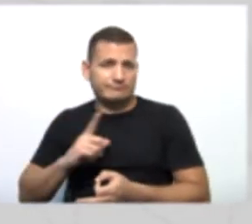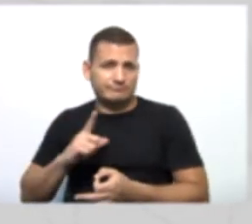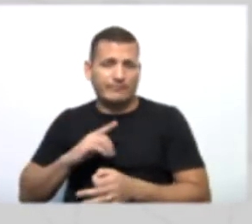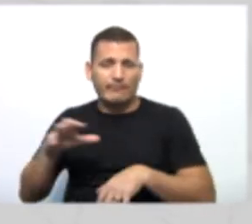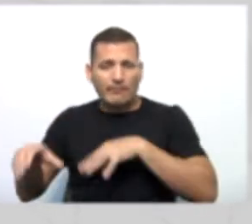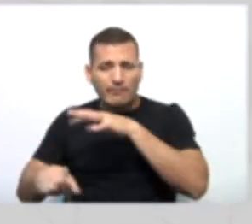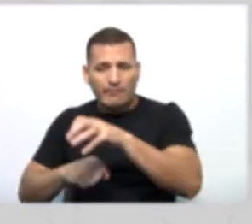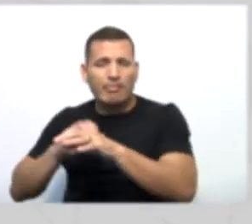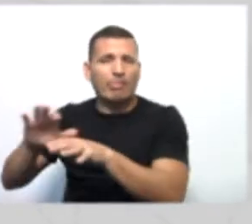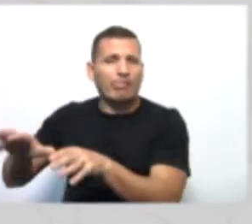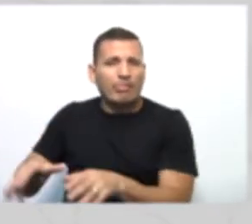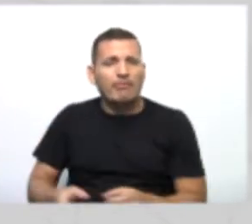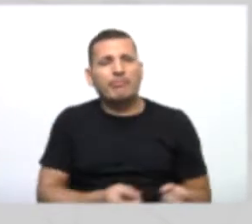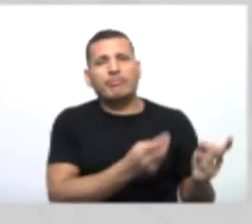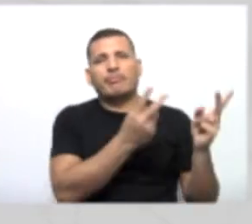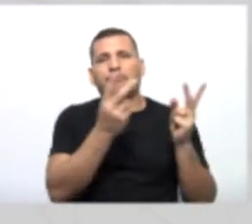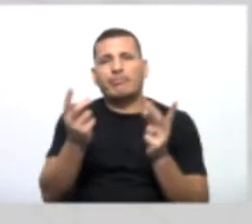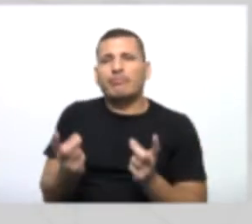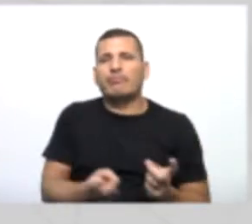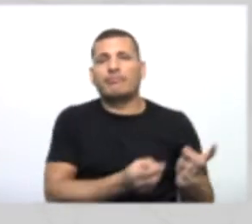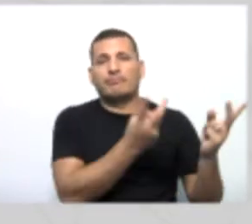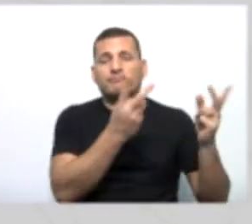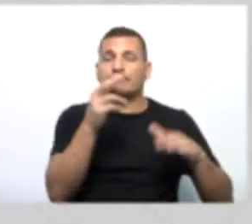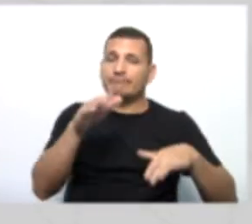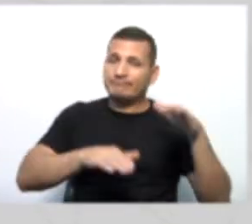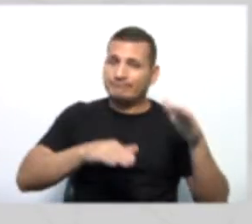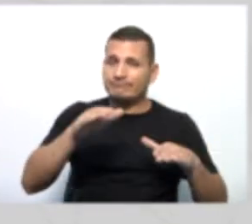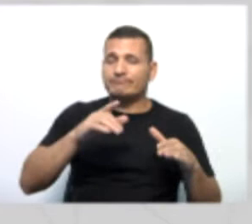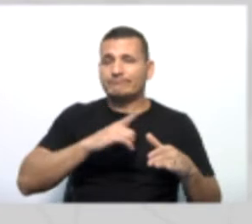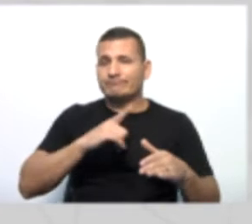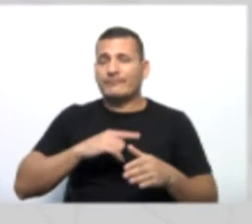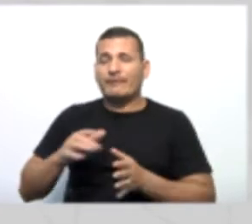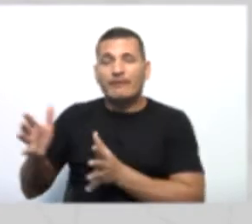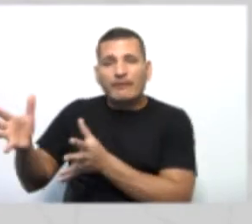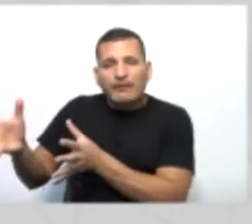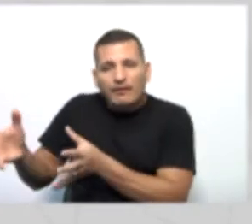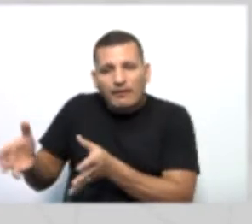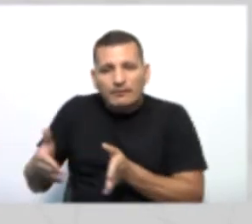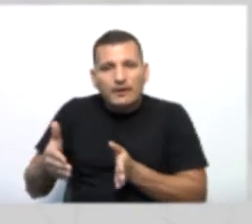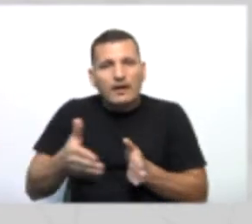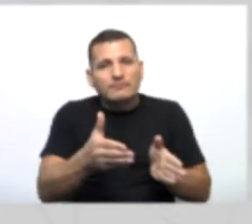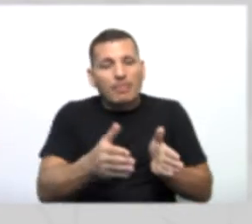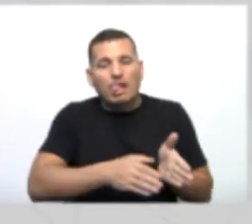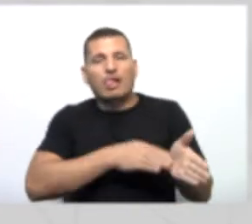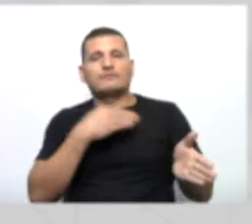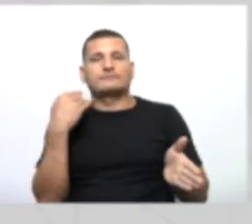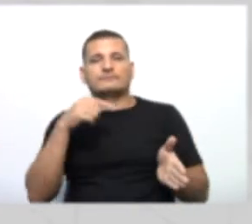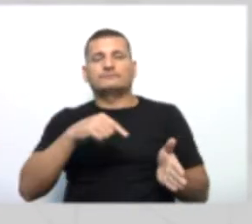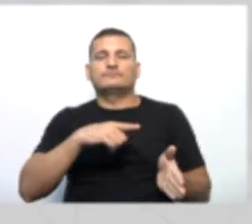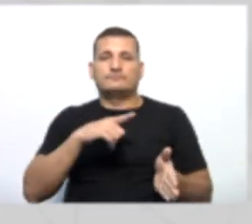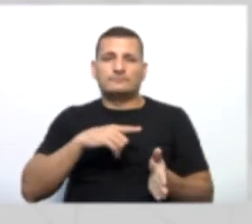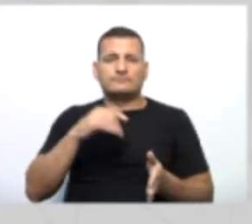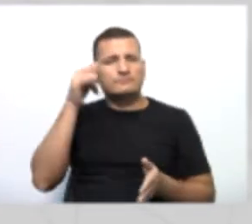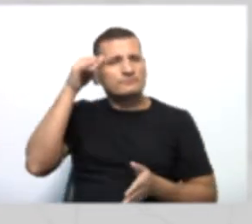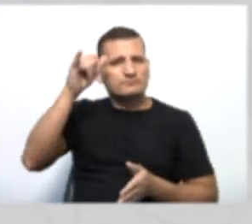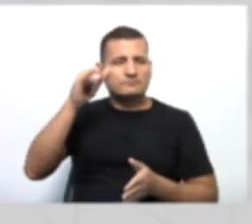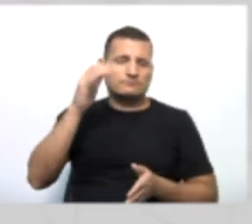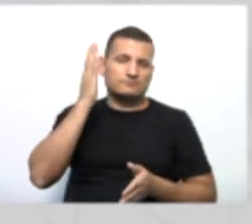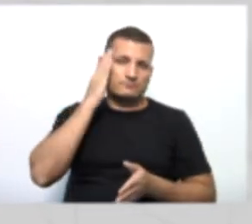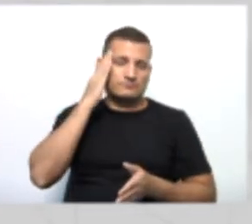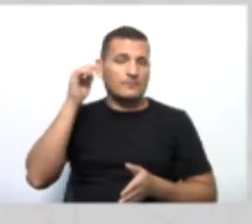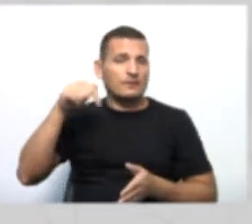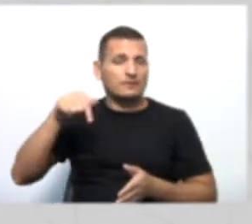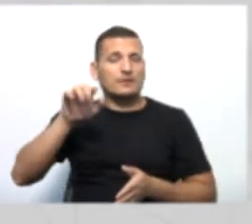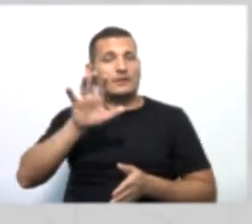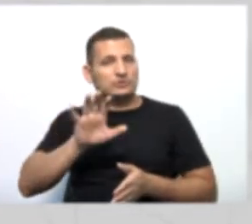e aí vai ser tirado de lá. Muitas vezes morrem muitos no meio do caminho. Tá bom? Vamos evitar isso daí. Eu sei que na nossa região nós temos uma